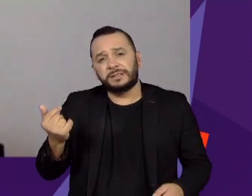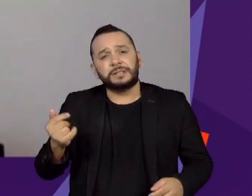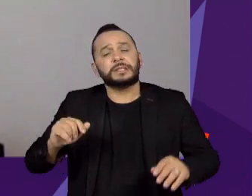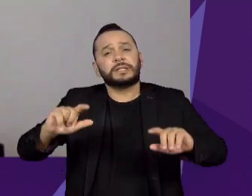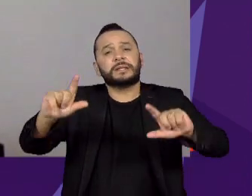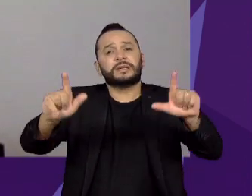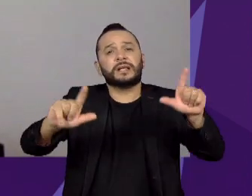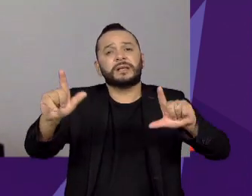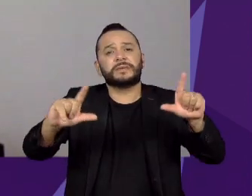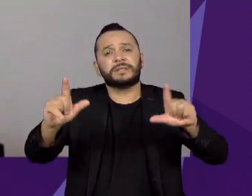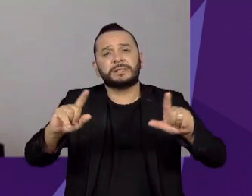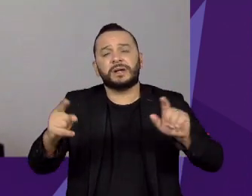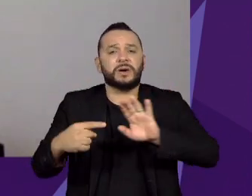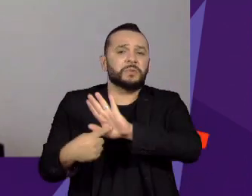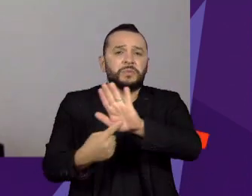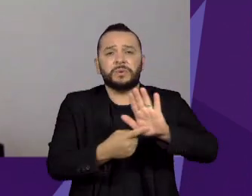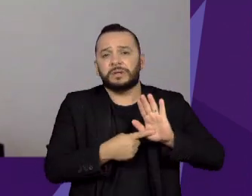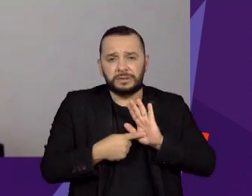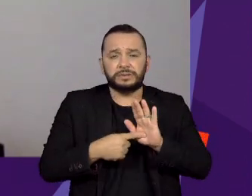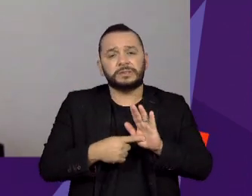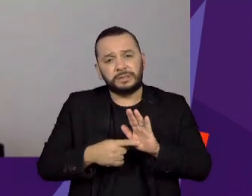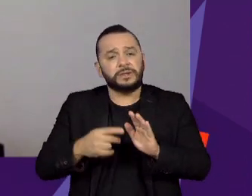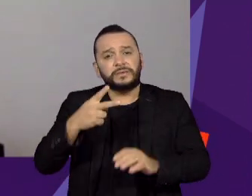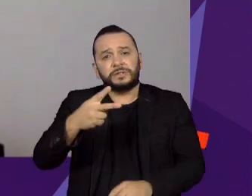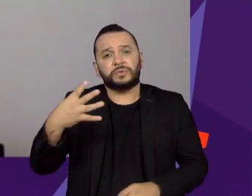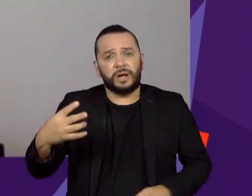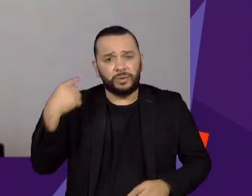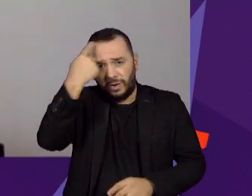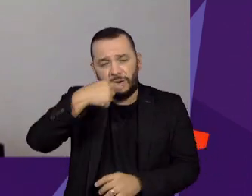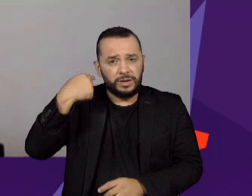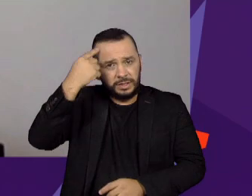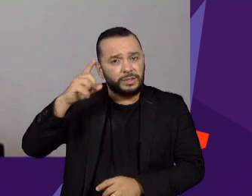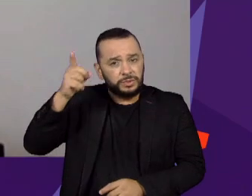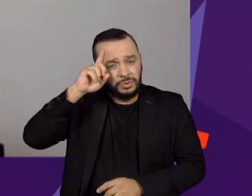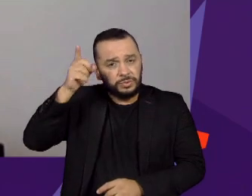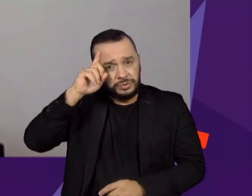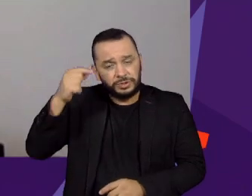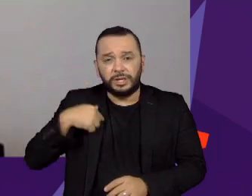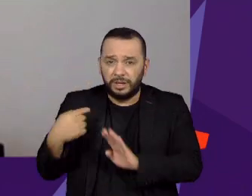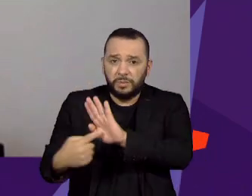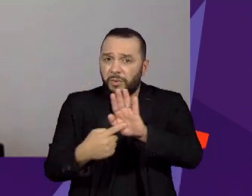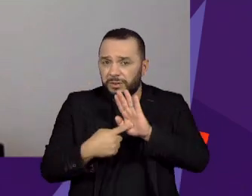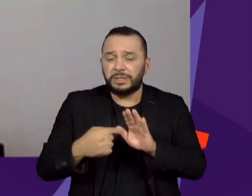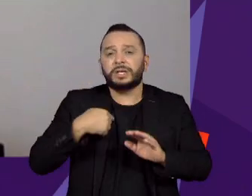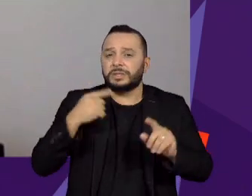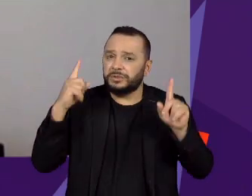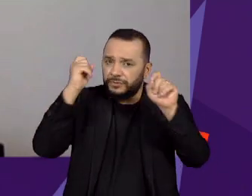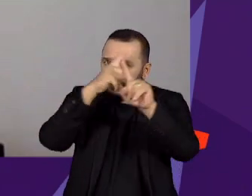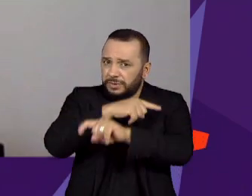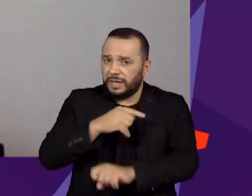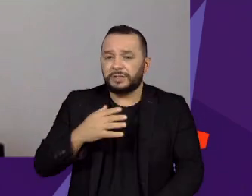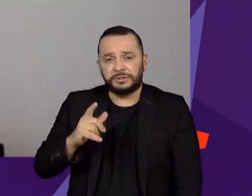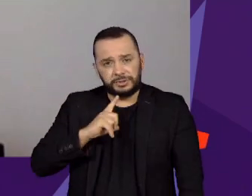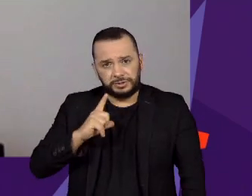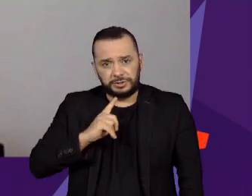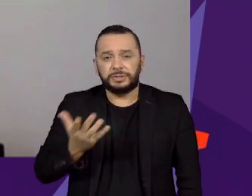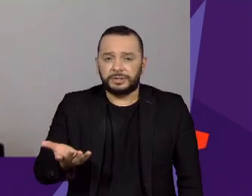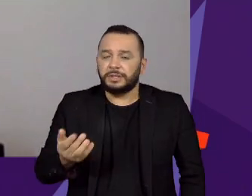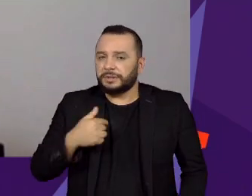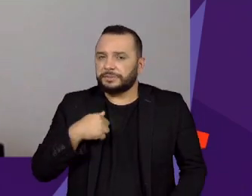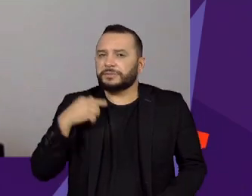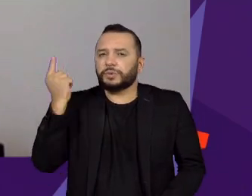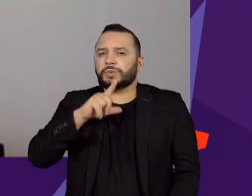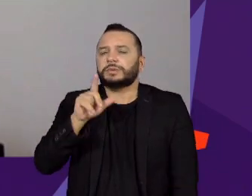televisão mostrando, com a cobertura 24 horas por dia, as minhas dificuldades. Agora, consegui, naquele